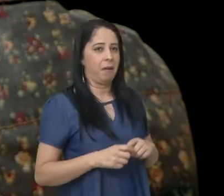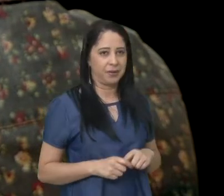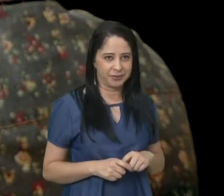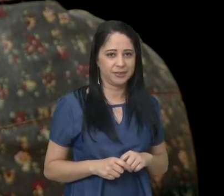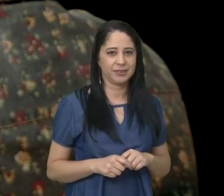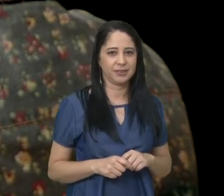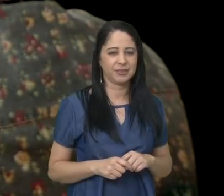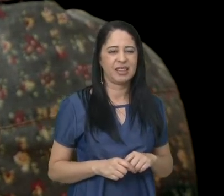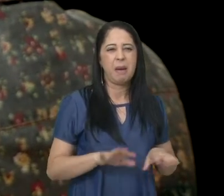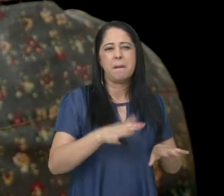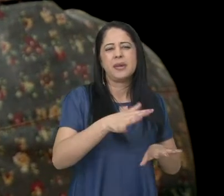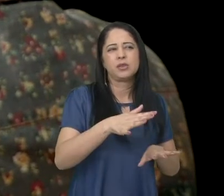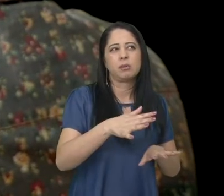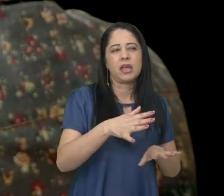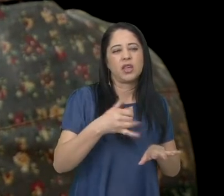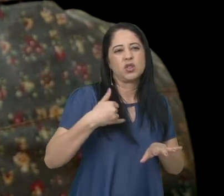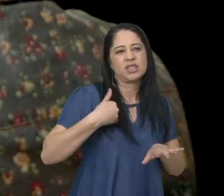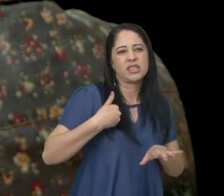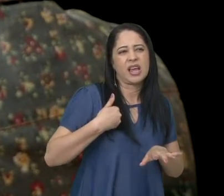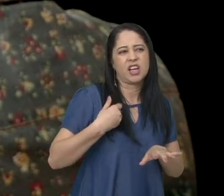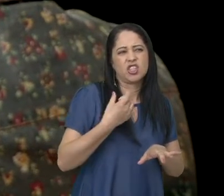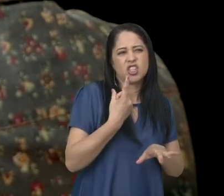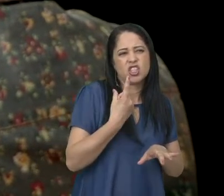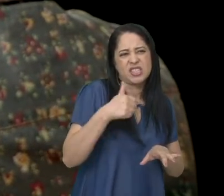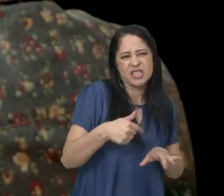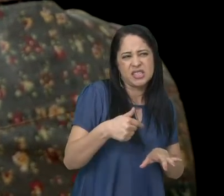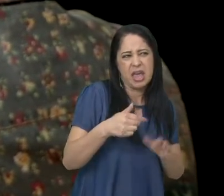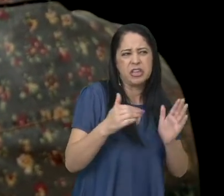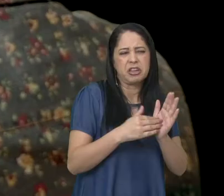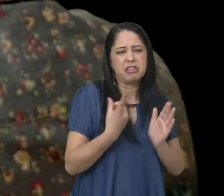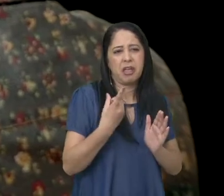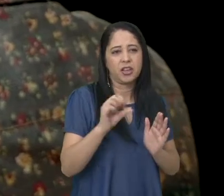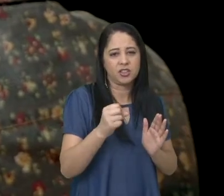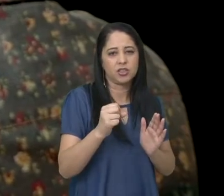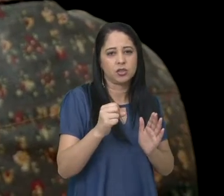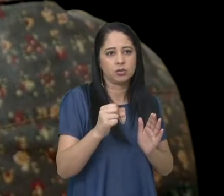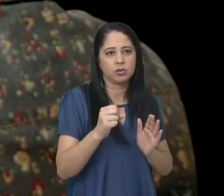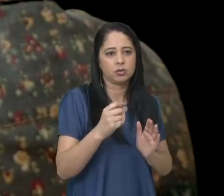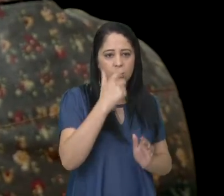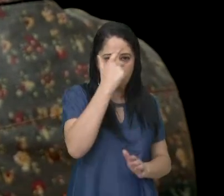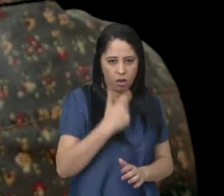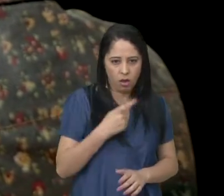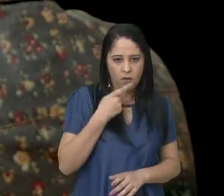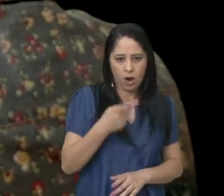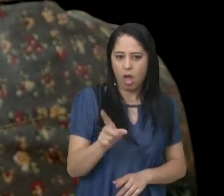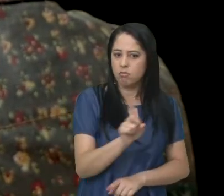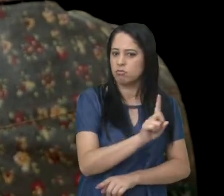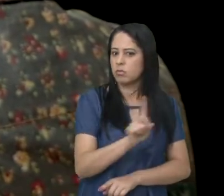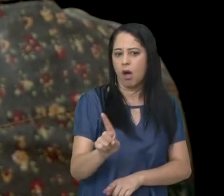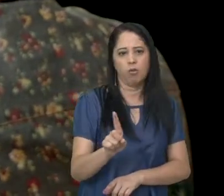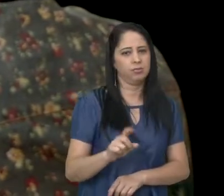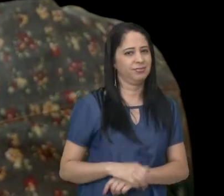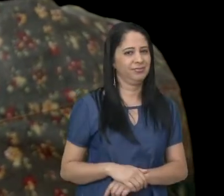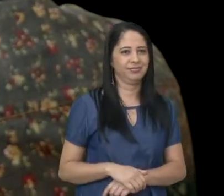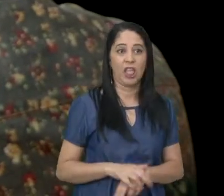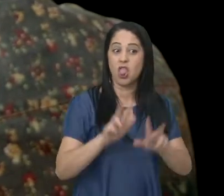acho que foi dos 16, não, dos 17 aos 18, resisti. Nunca teve uma